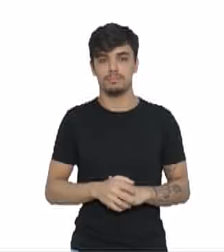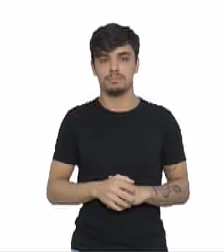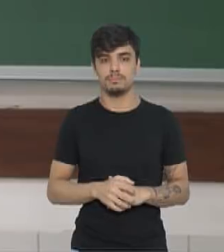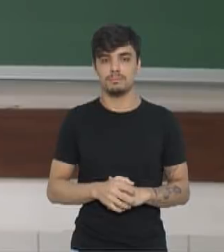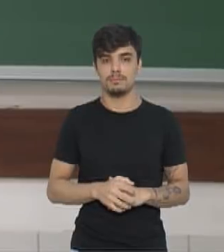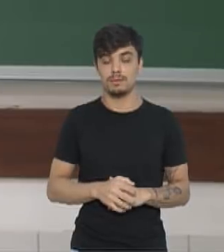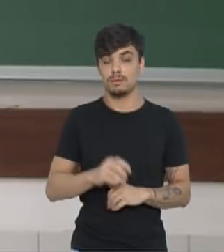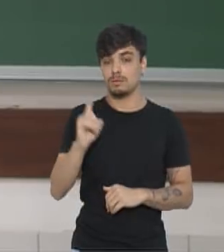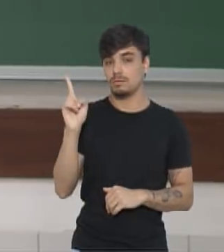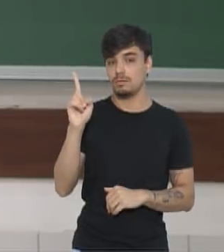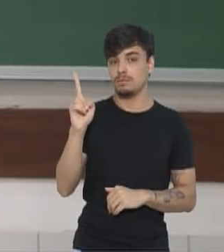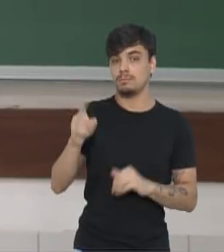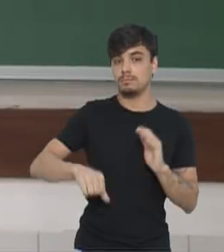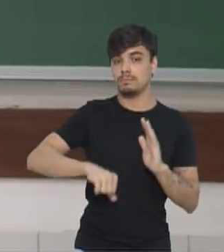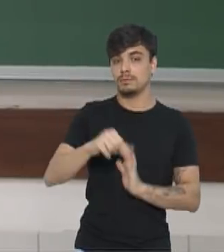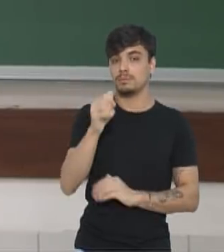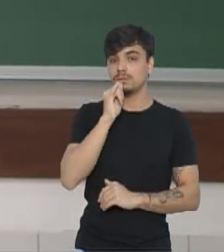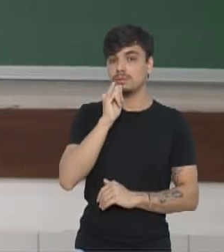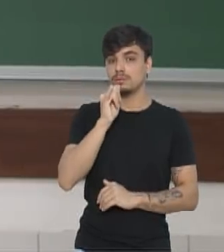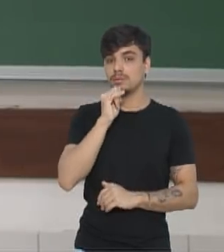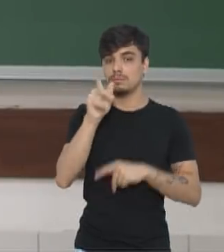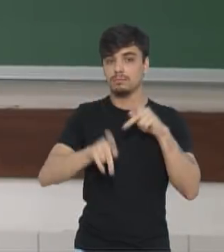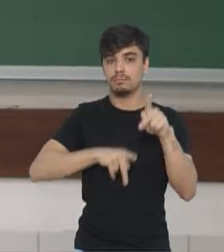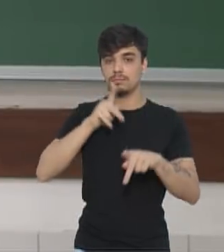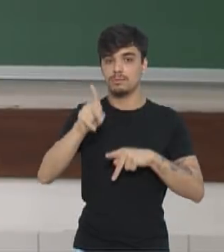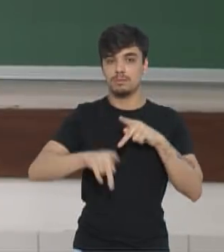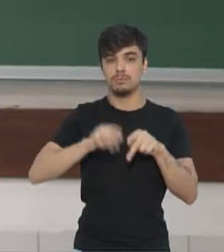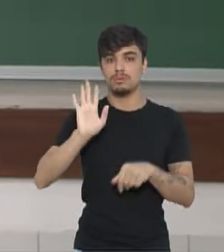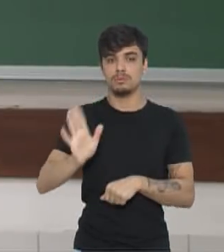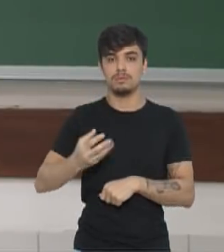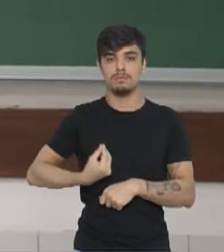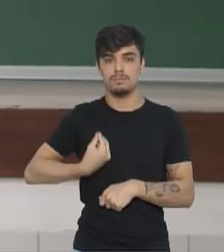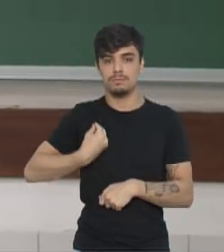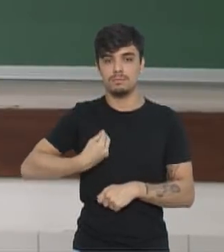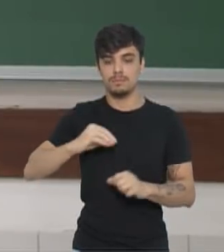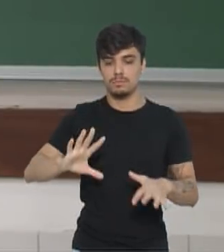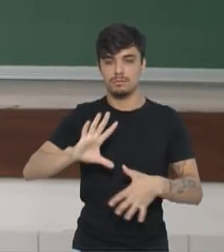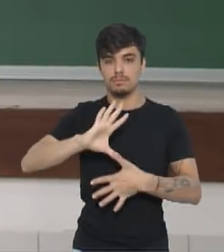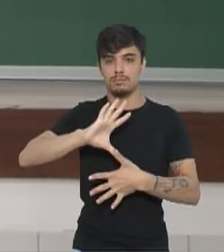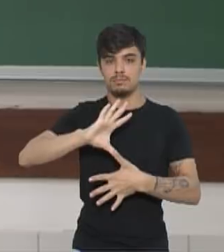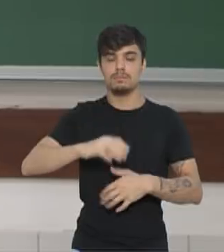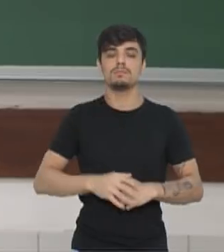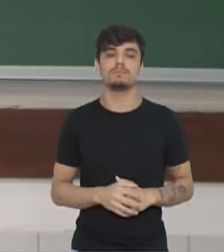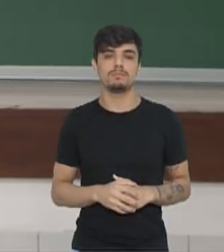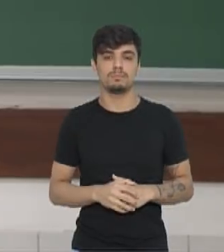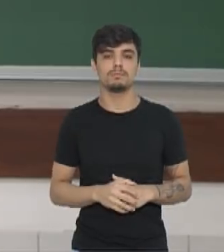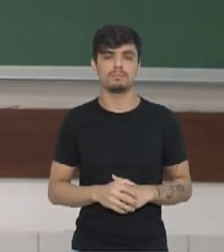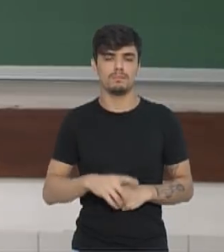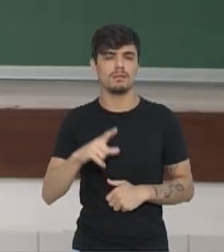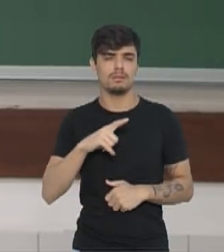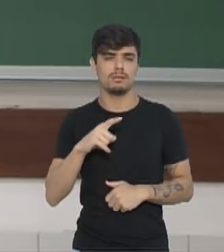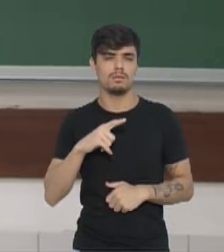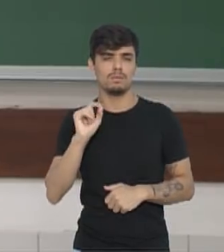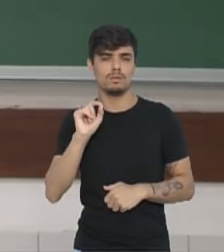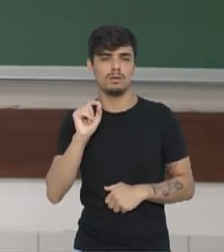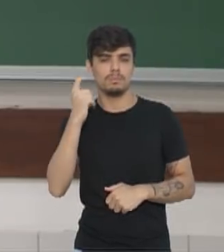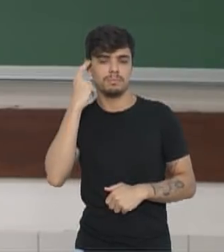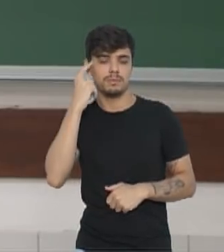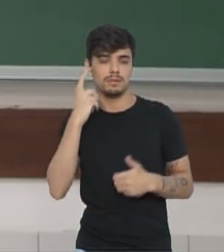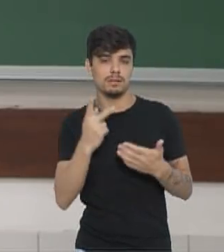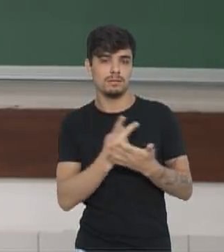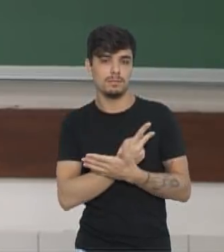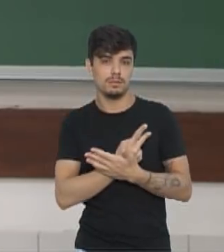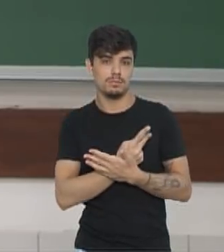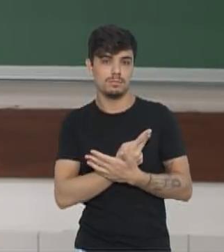esse primeiro exemplo sobre os povos que viviam na América. Há uma grande ideia errada que eles trazem aí de falar sobre